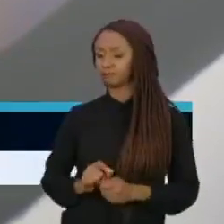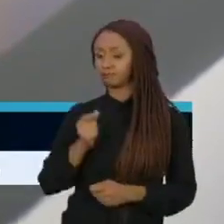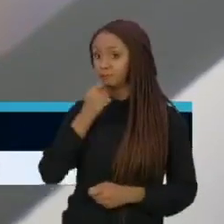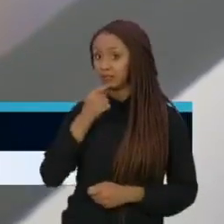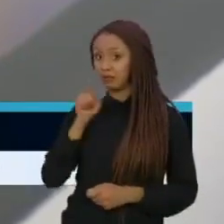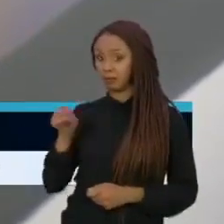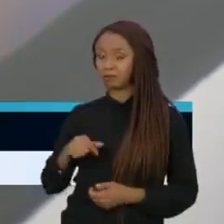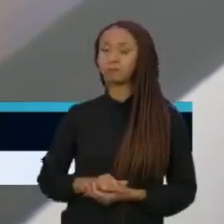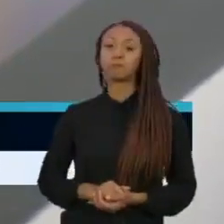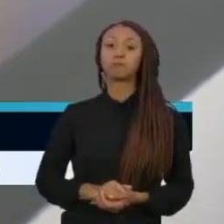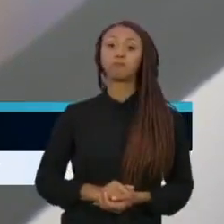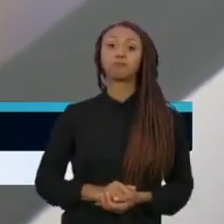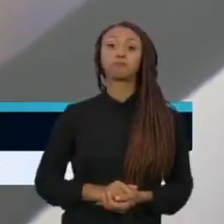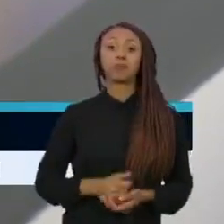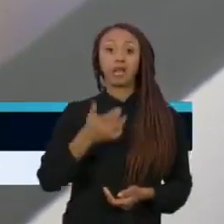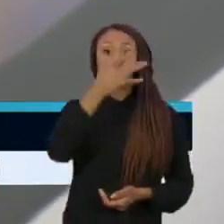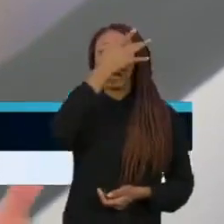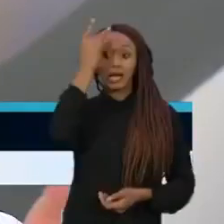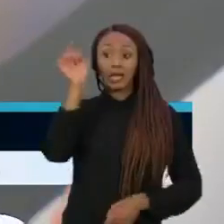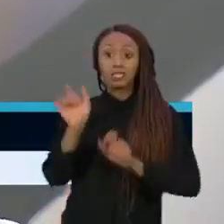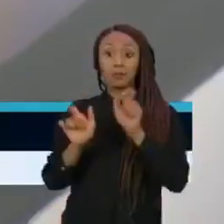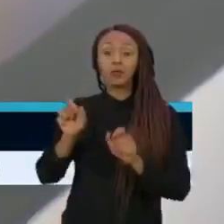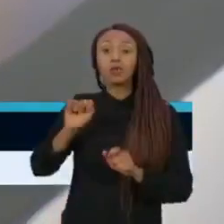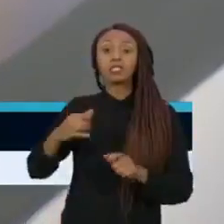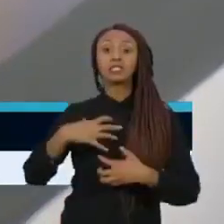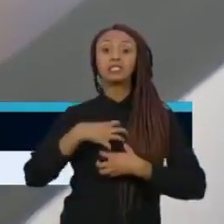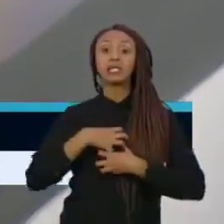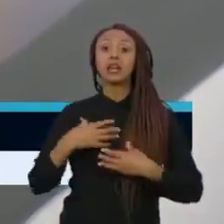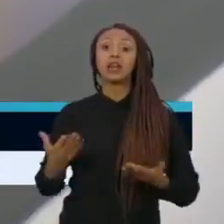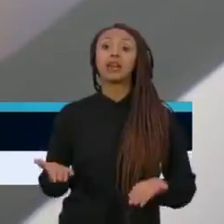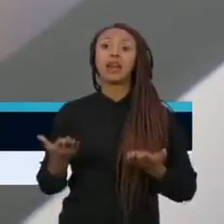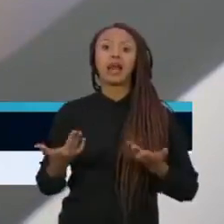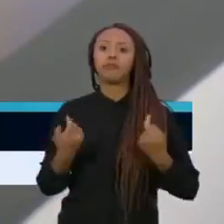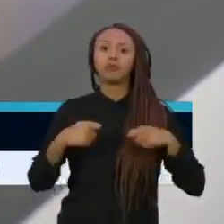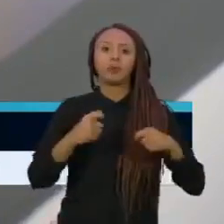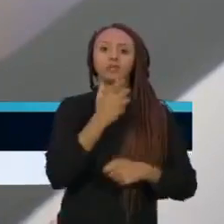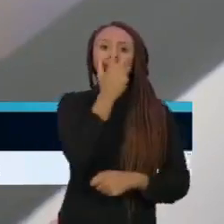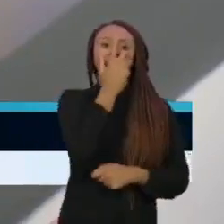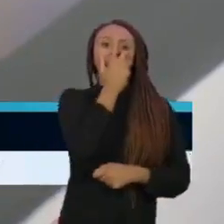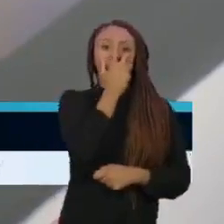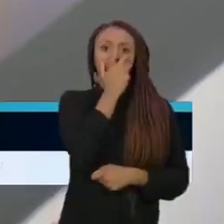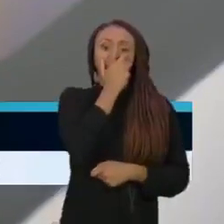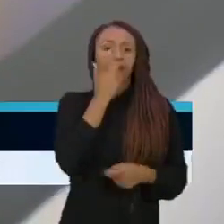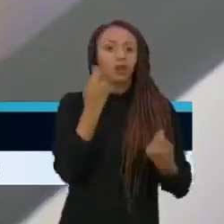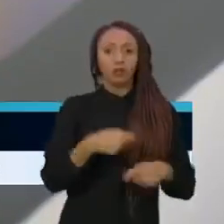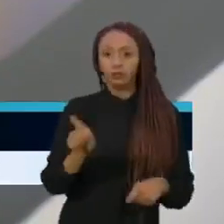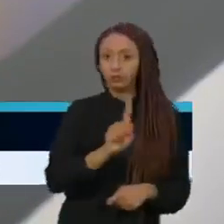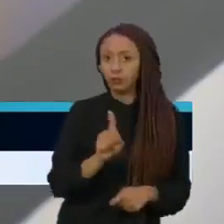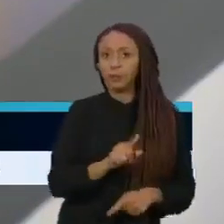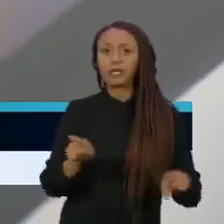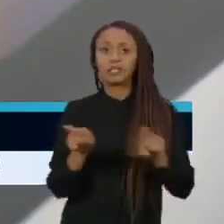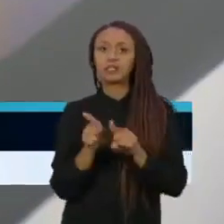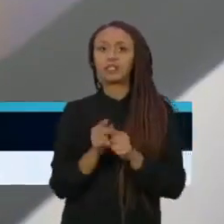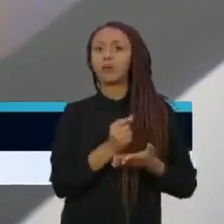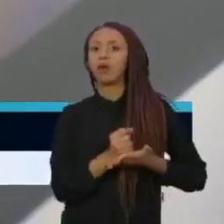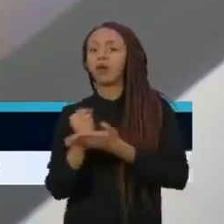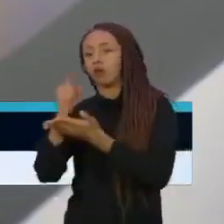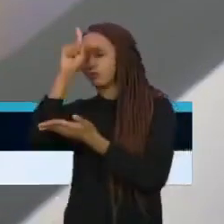é usada para pessoas com sintomas leves, aquelas que nem precisam de oxigênio, nem precisam de ir para o